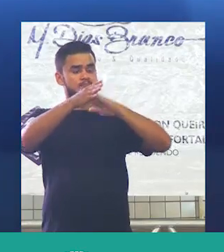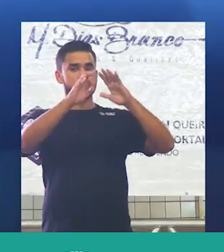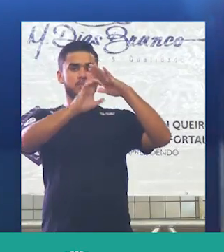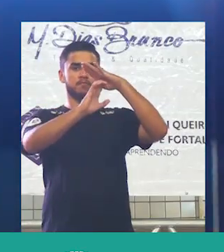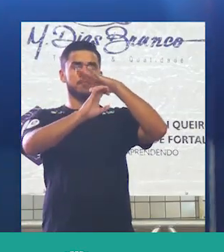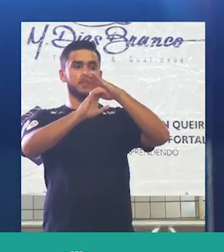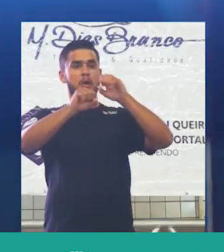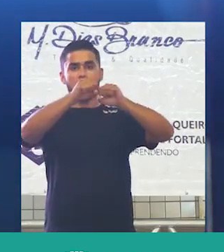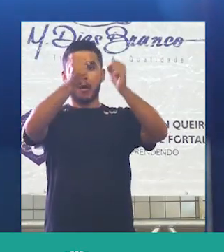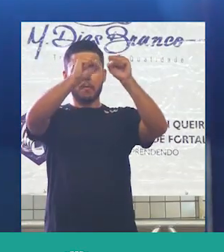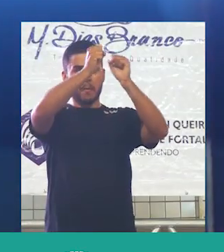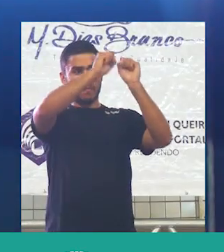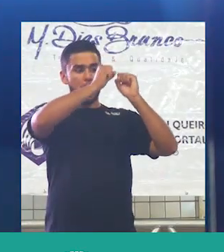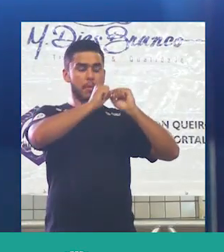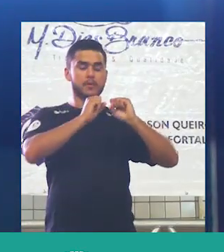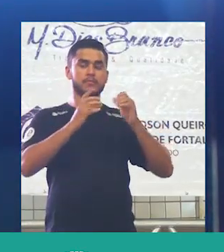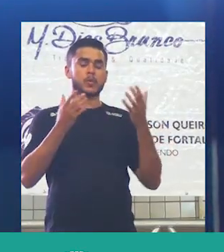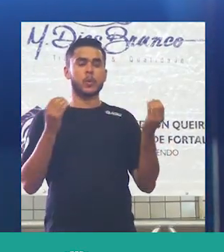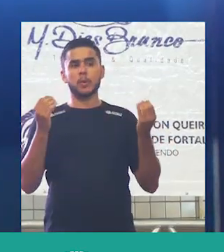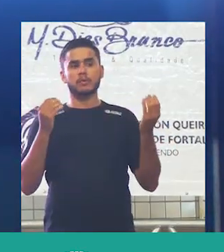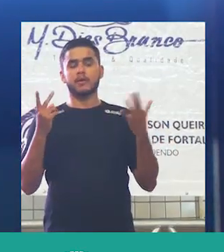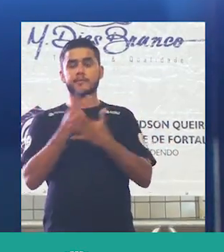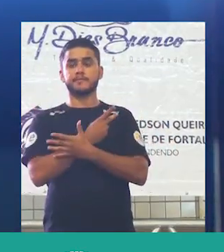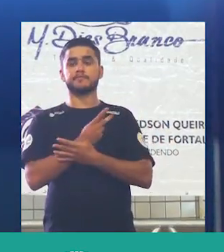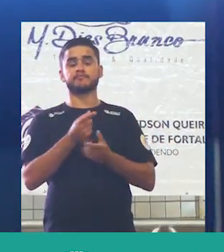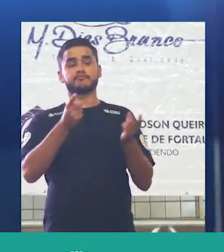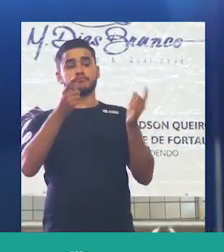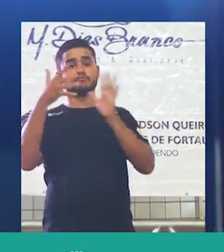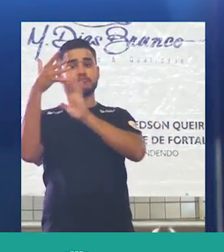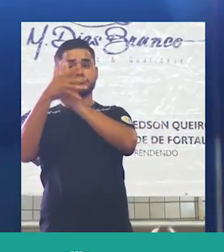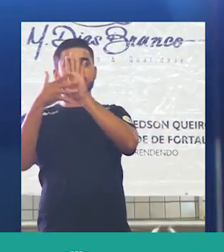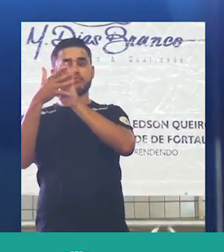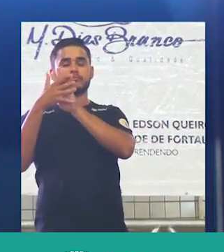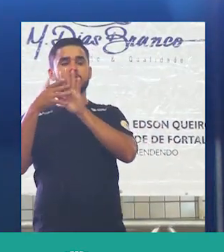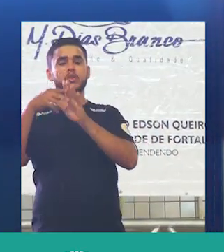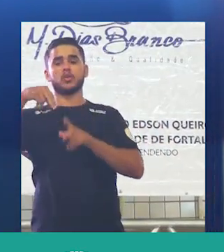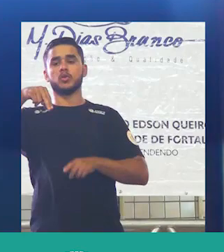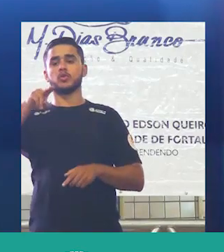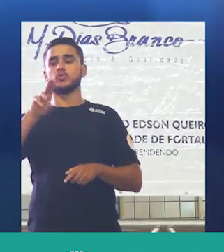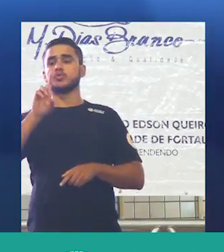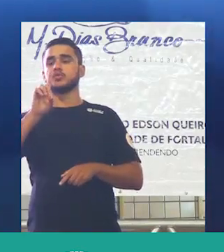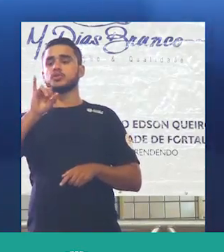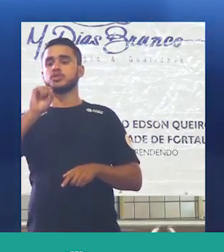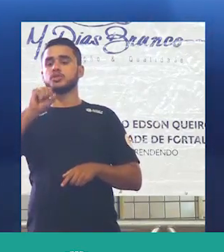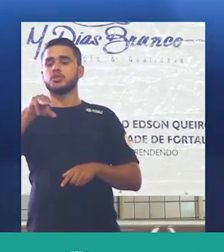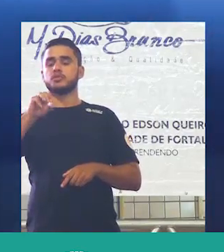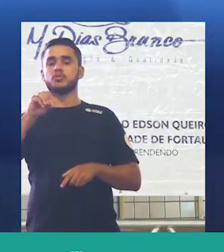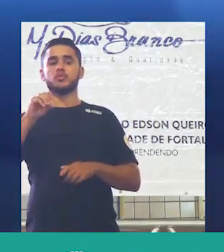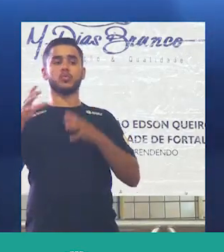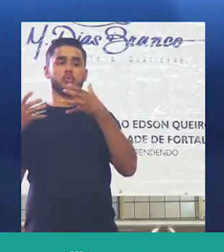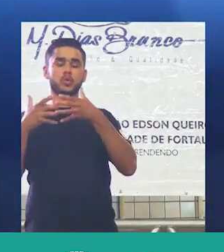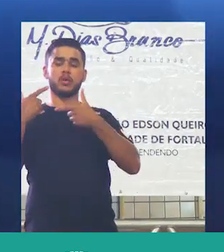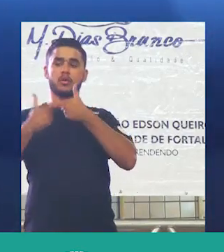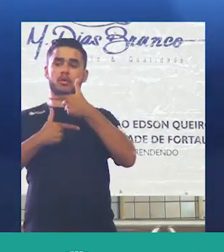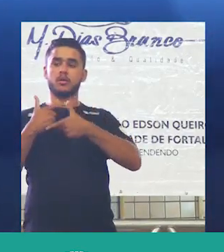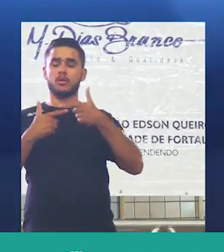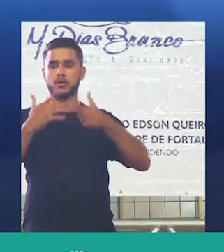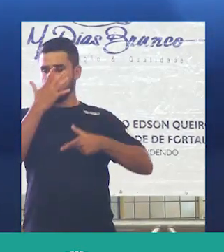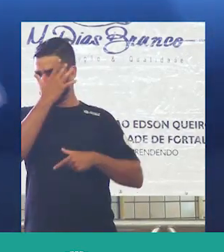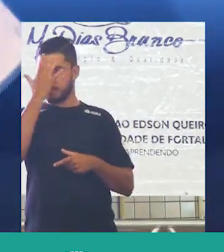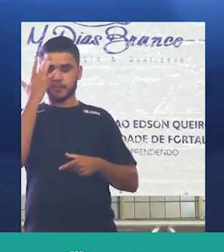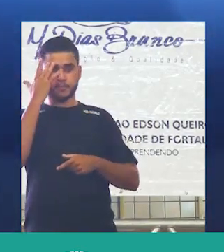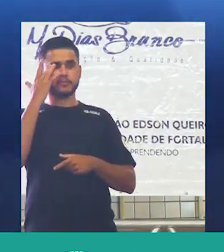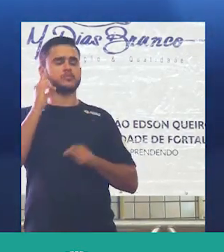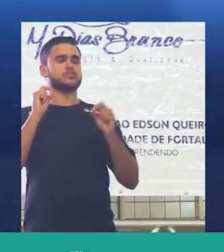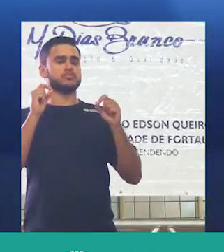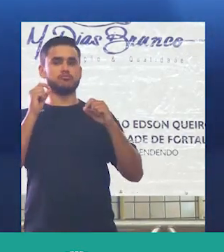e destroem tudo por lá. E depois o texto 2 é do movimento ludista. O ludismo, que eram os trabalhadores conhecidos como os quebradores de